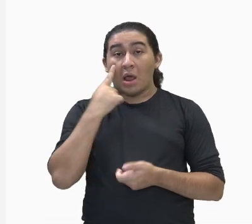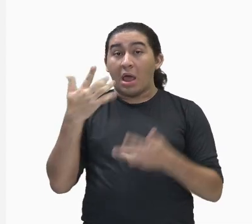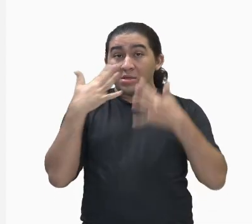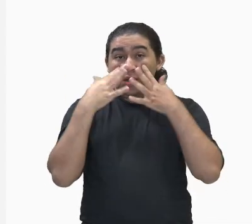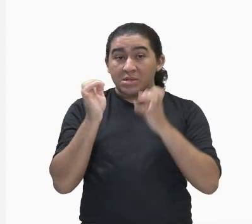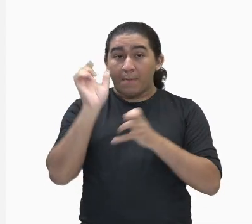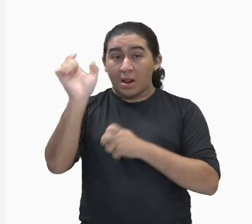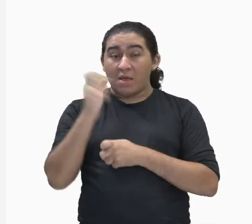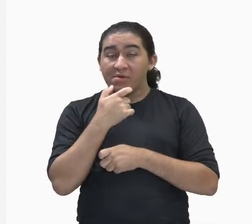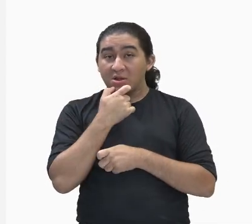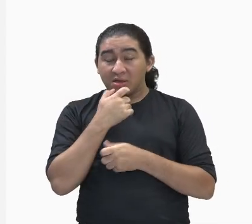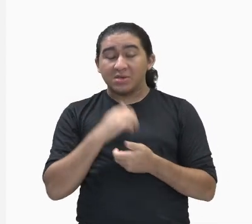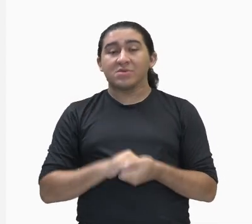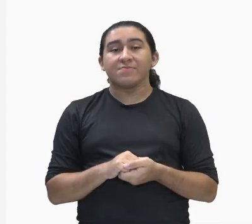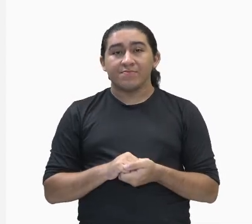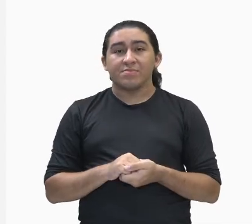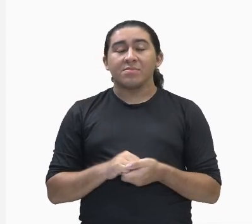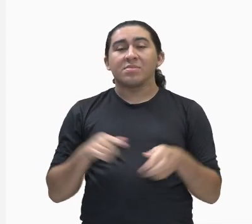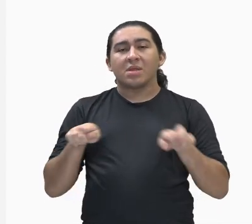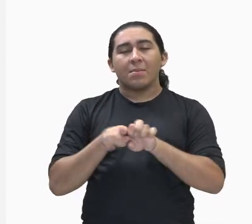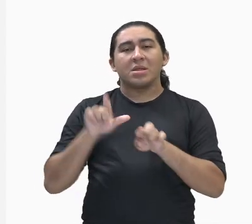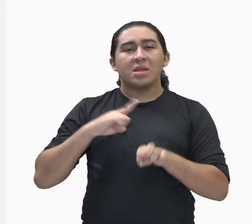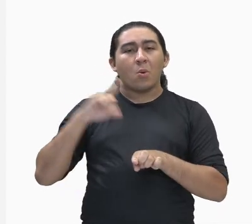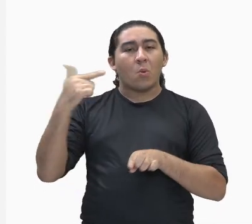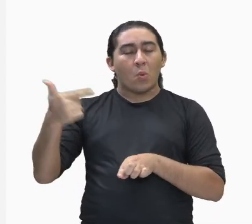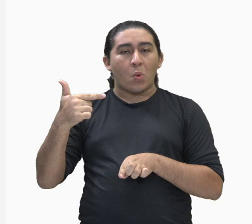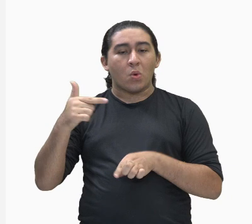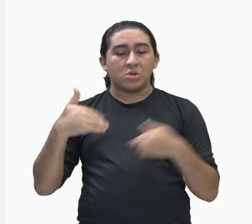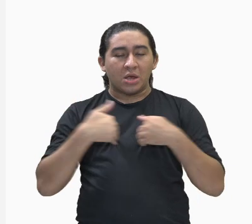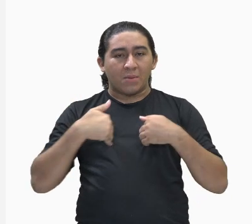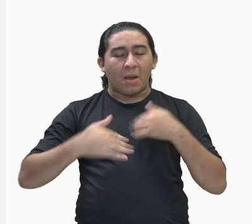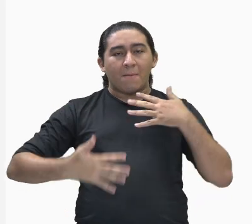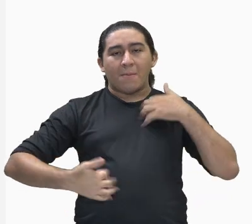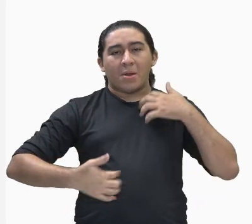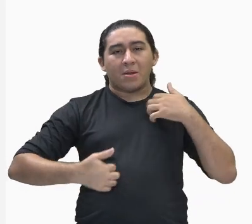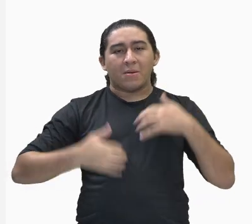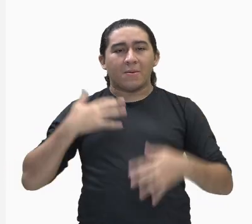ovelha. Monkey é macaco.